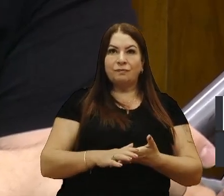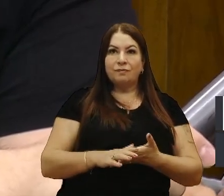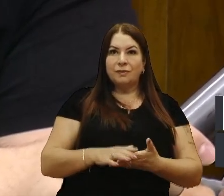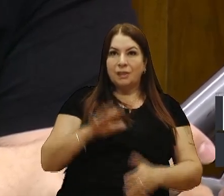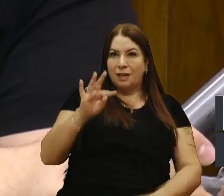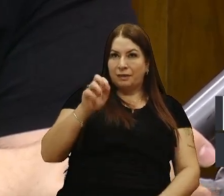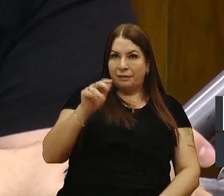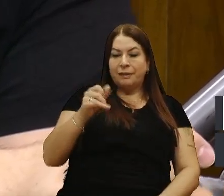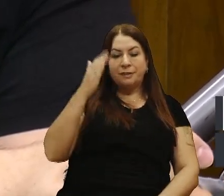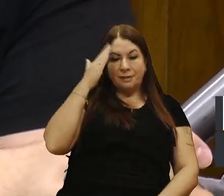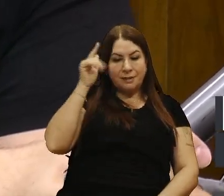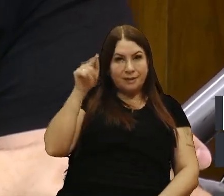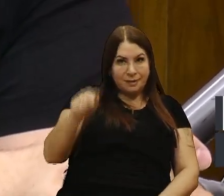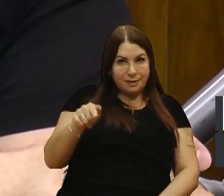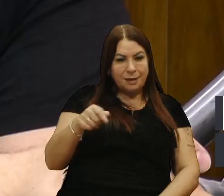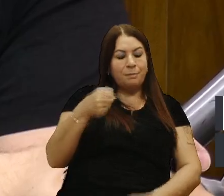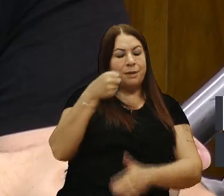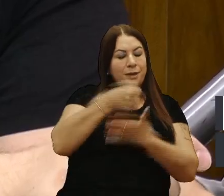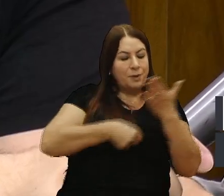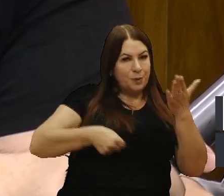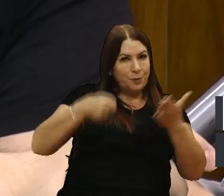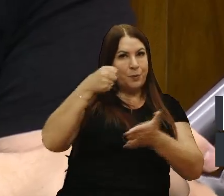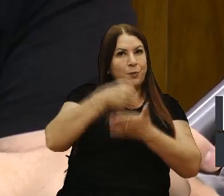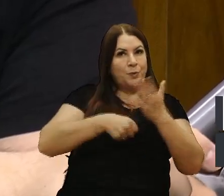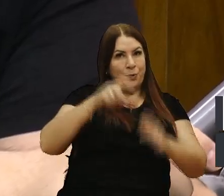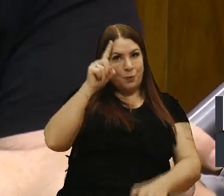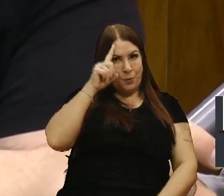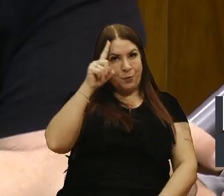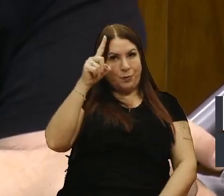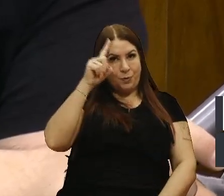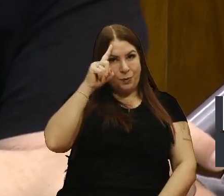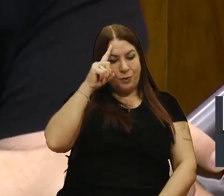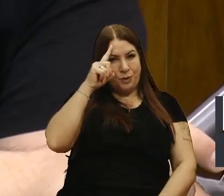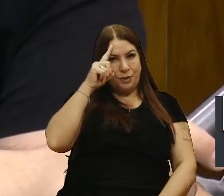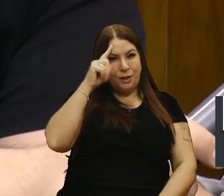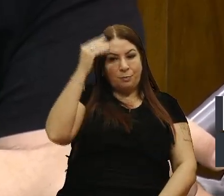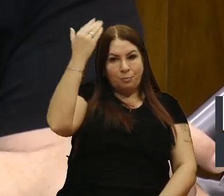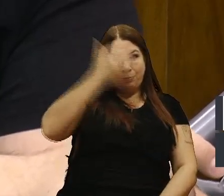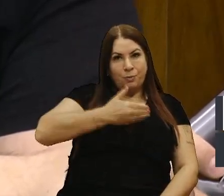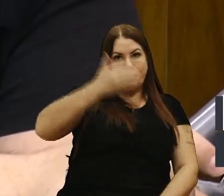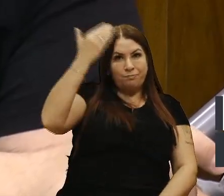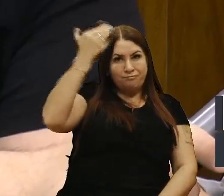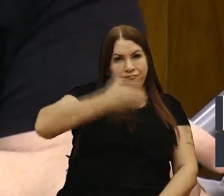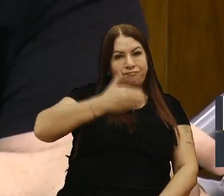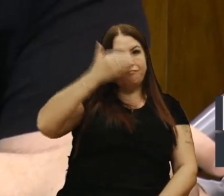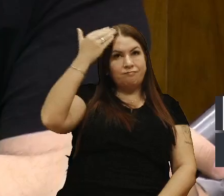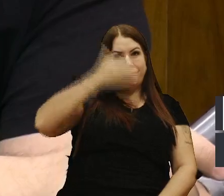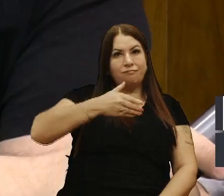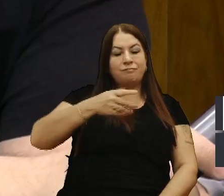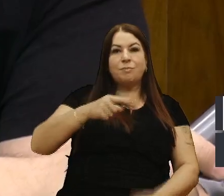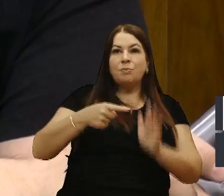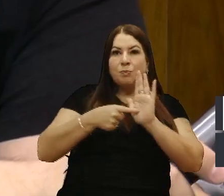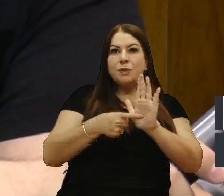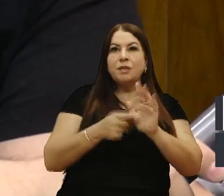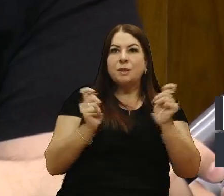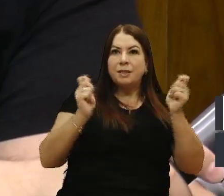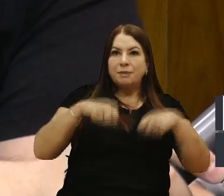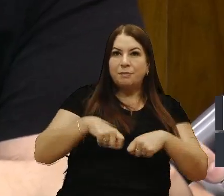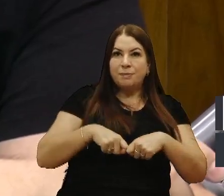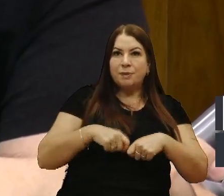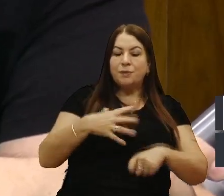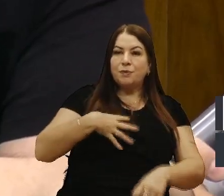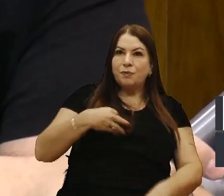Tânia sabe a batalha que é diária e as comprovações diárias para mostrar a capacidade